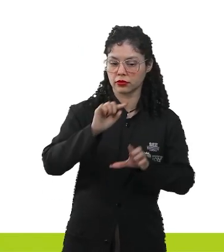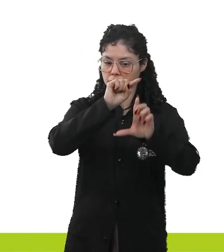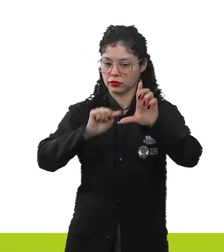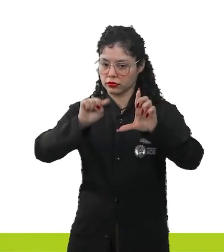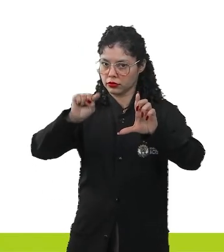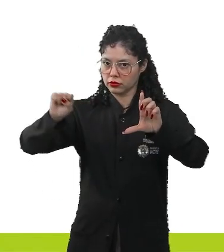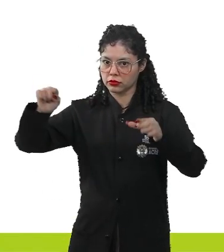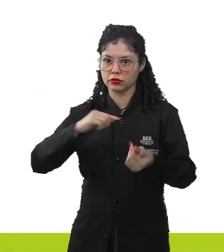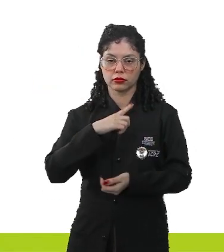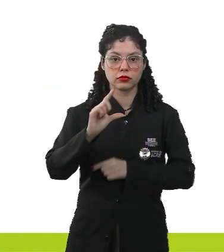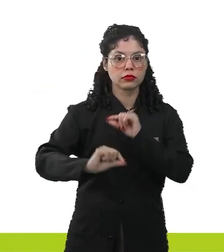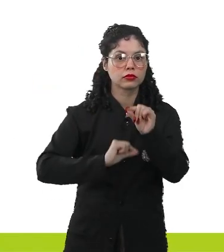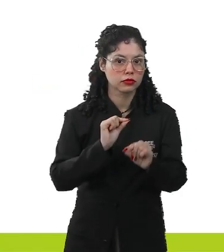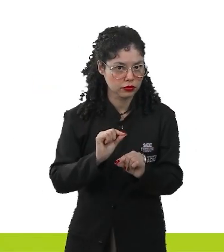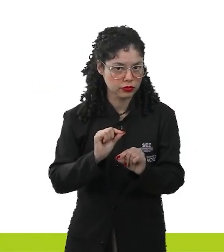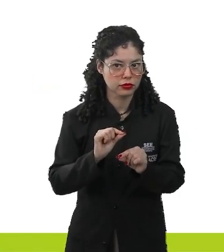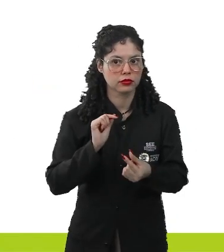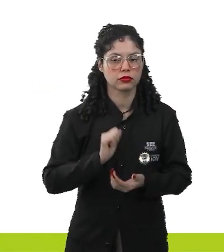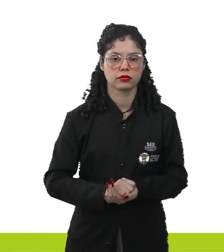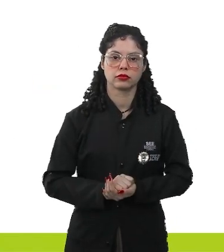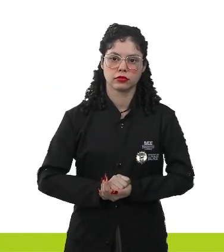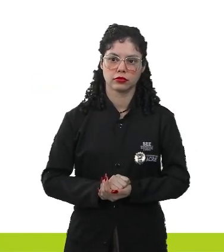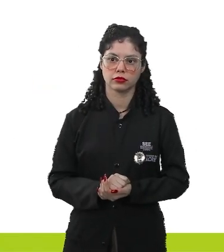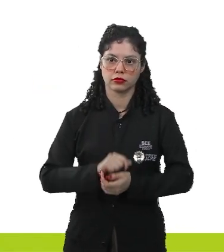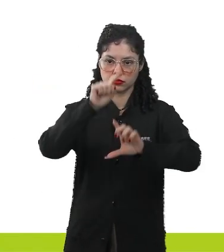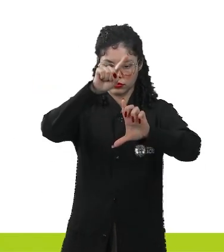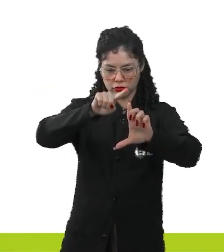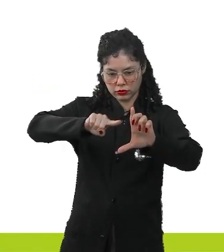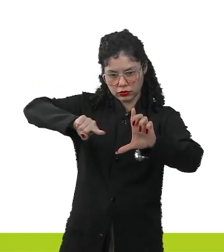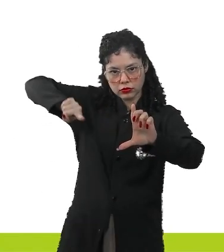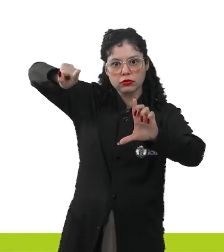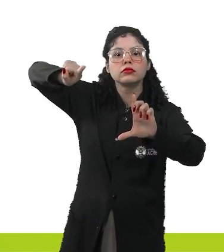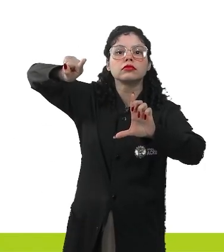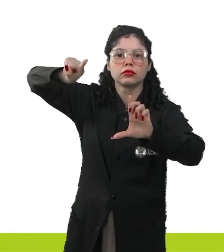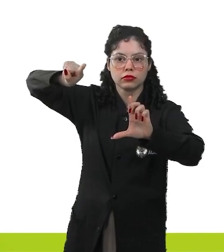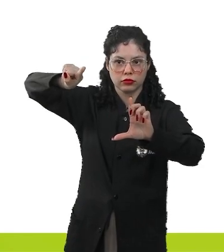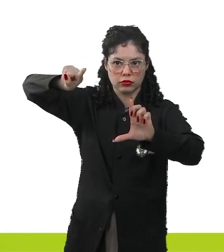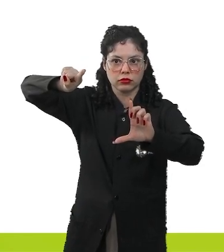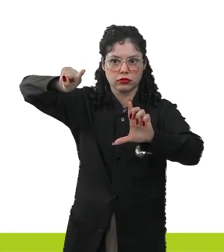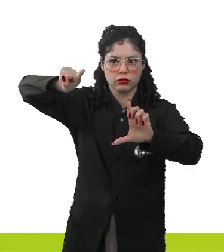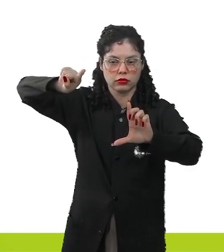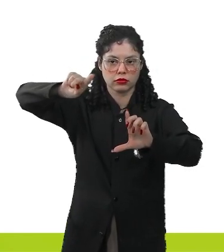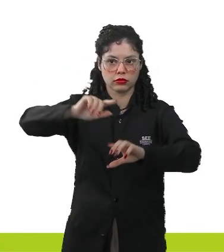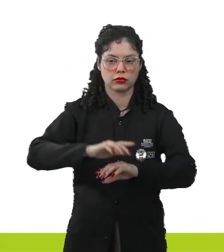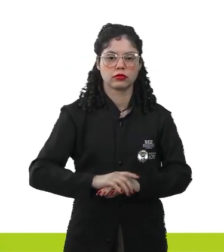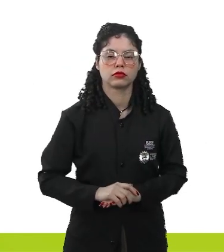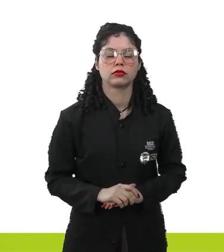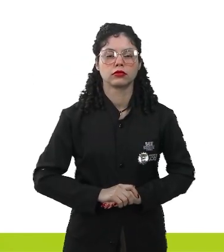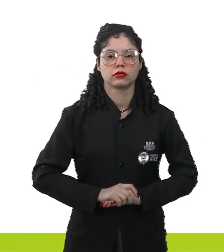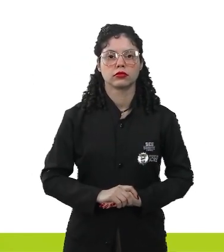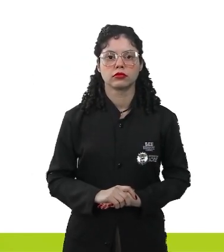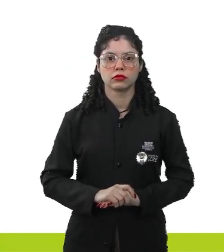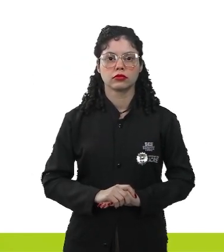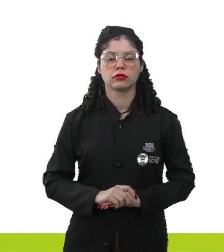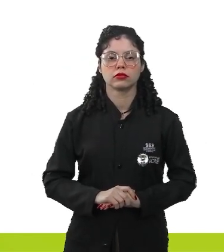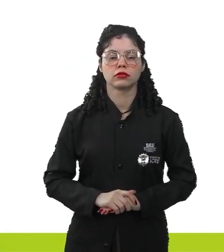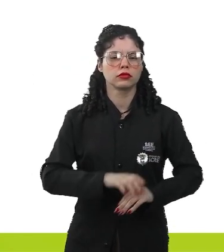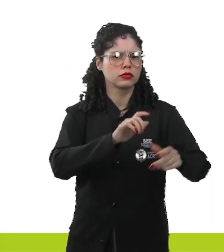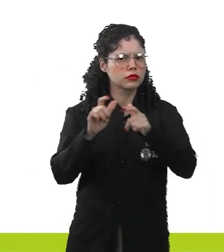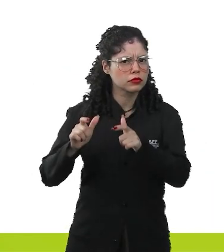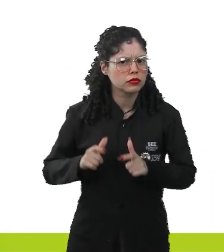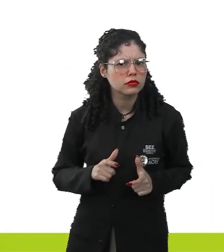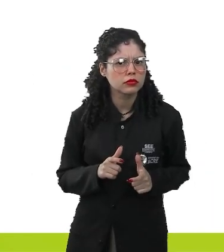gráfico, nós teremos um gráfico com a concavidade voltada para cima,